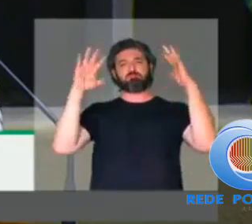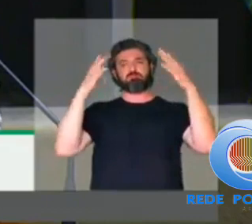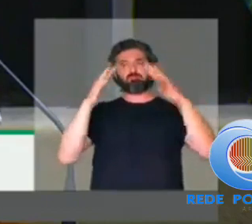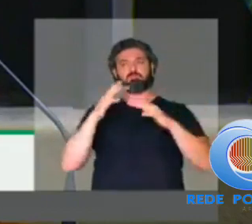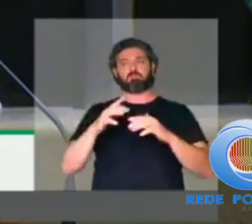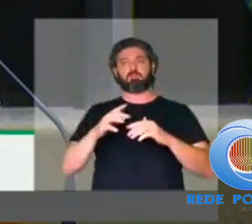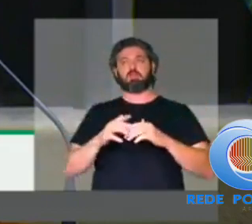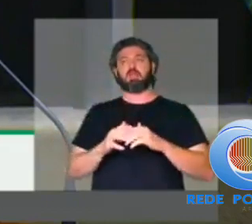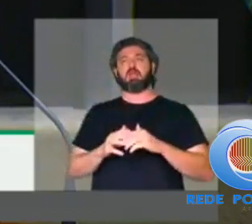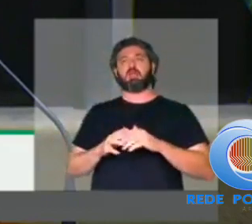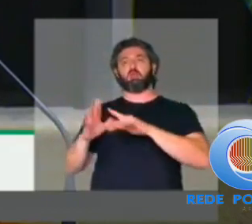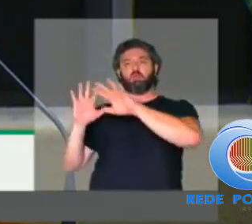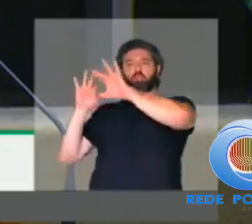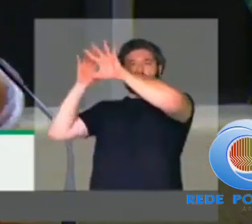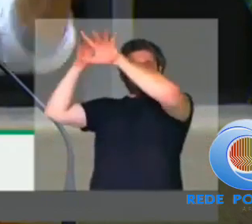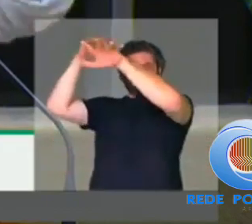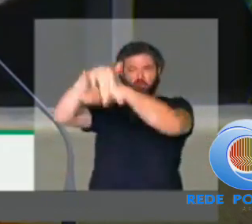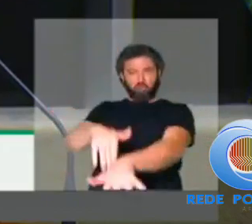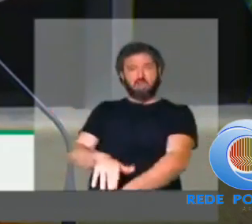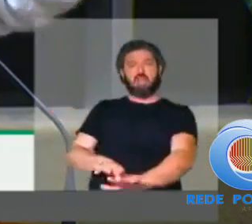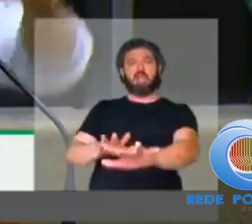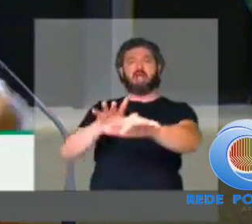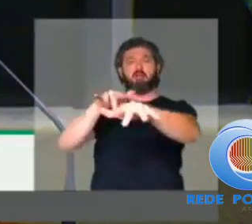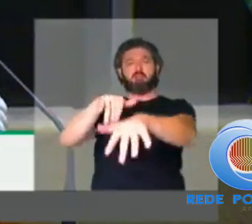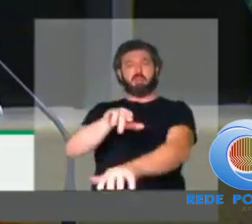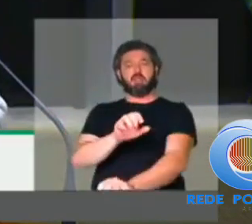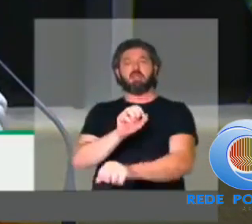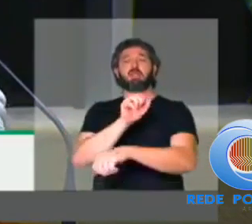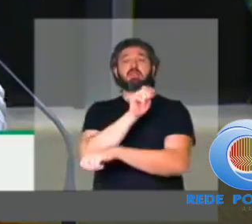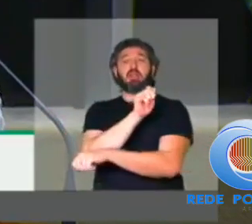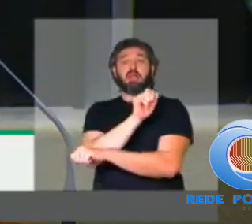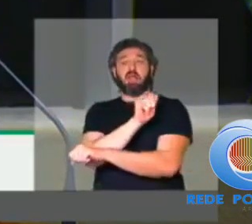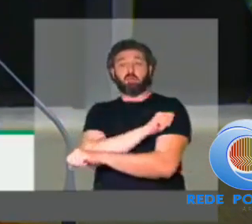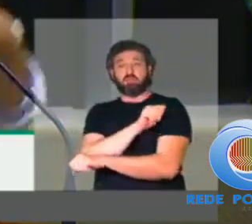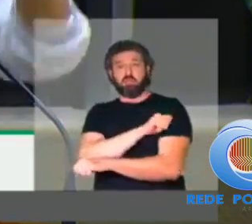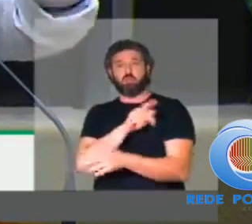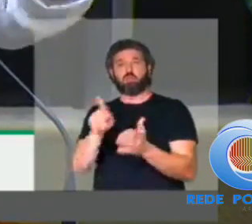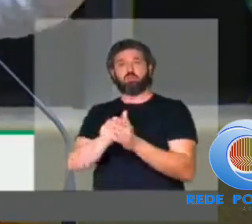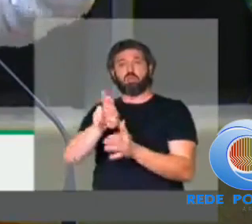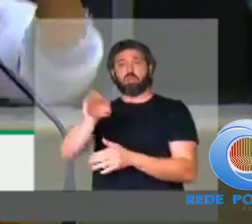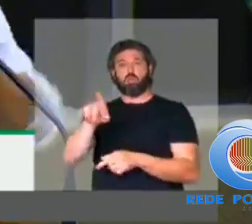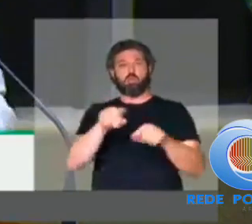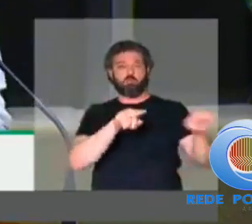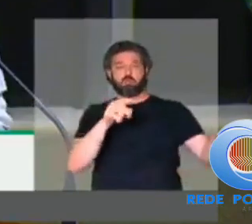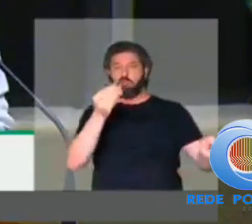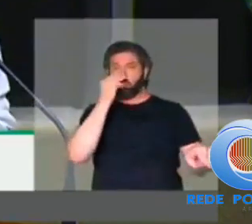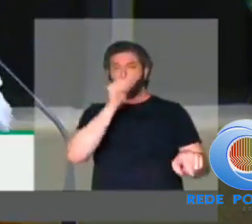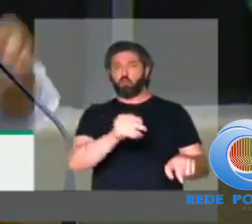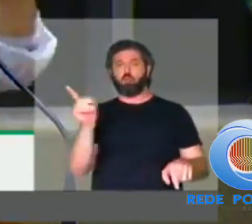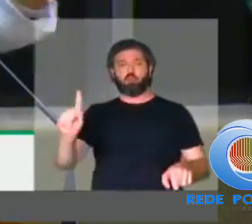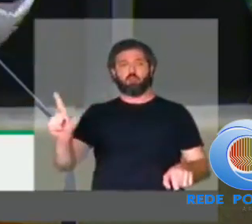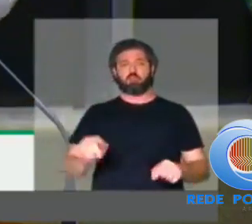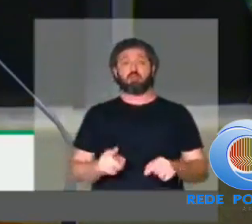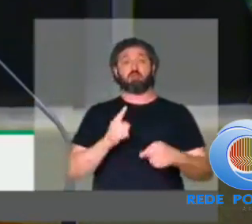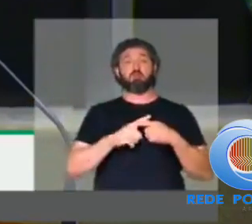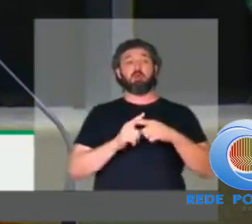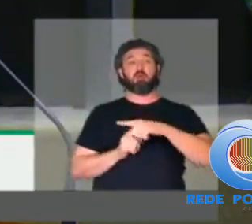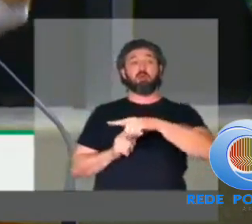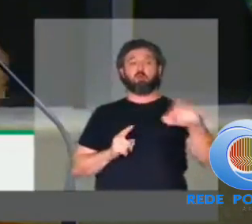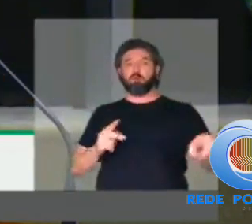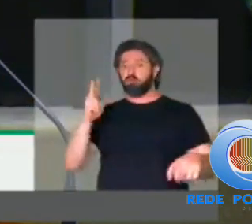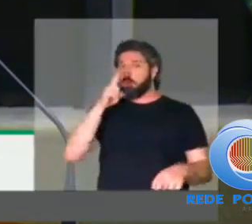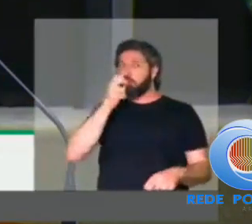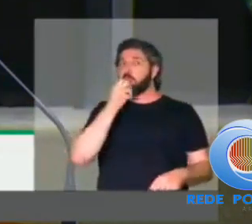o tsunami da educação da UNE, que esse plenário não pode ignorar, porque vossas excelências foram